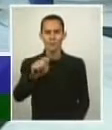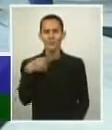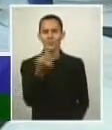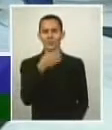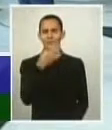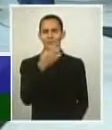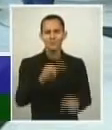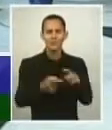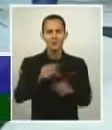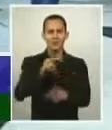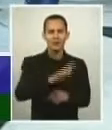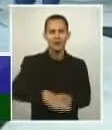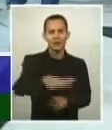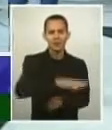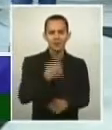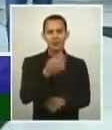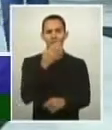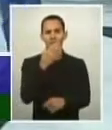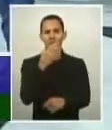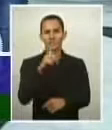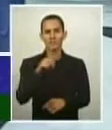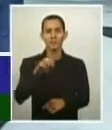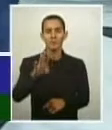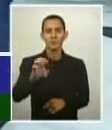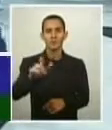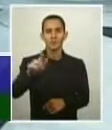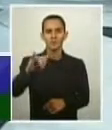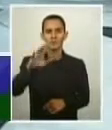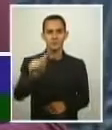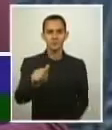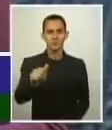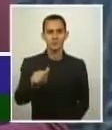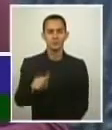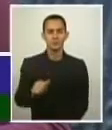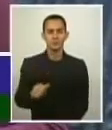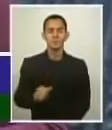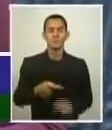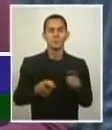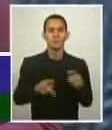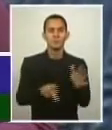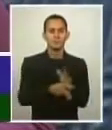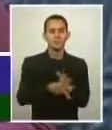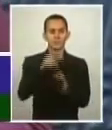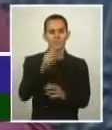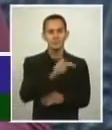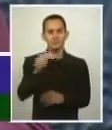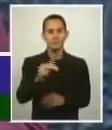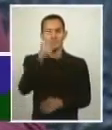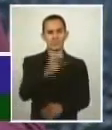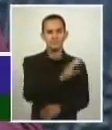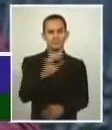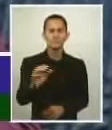se conhecemos mas é na região que nós chamamos de Bélgica a história de um Padre católico